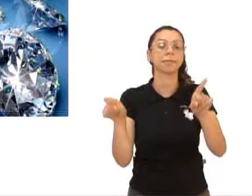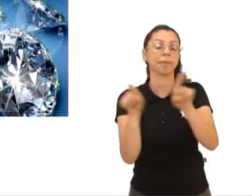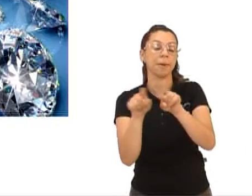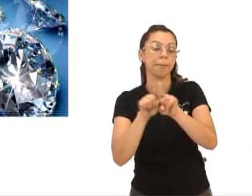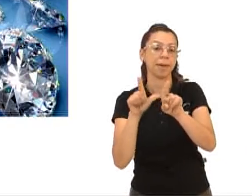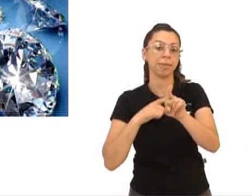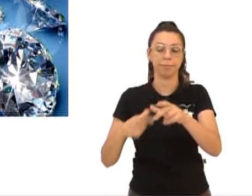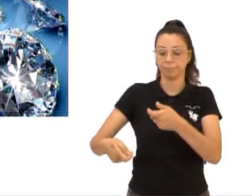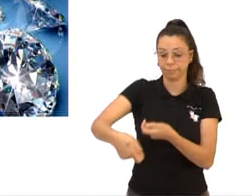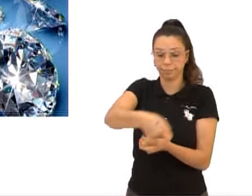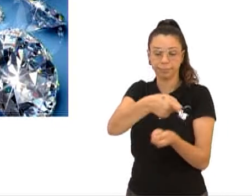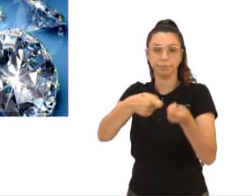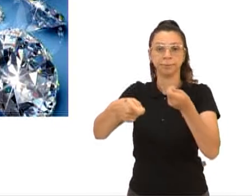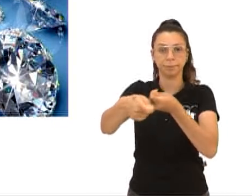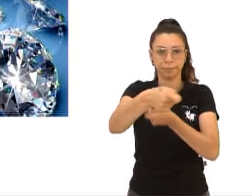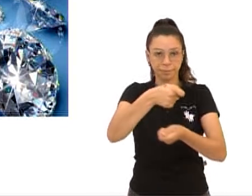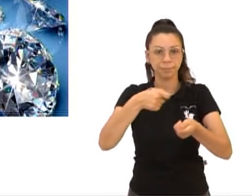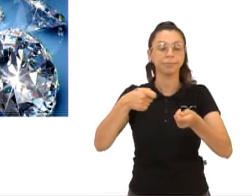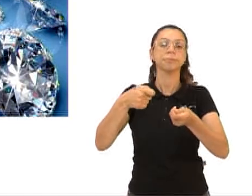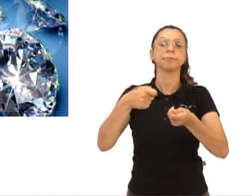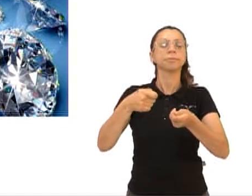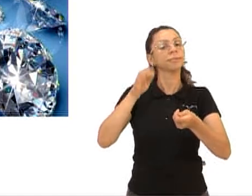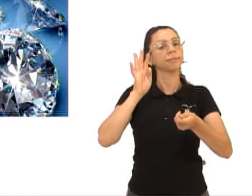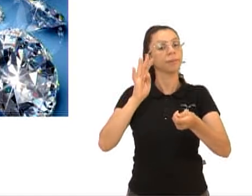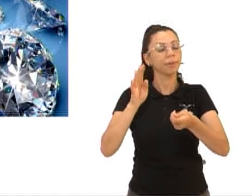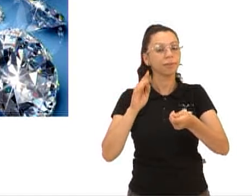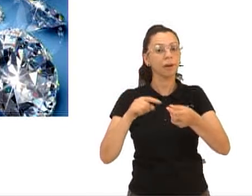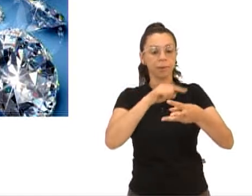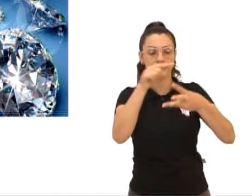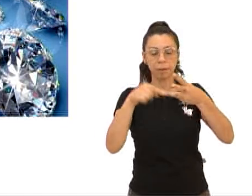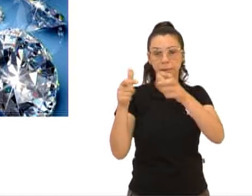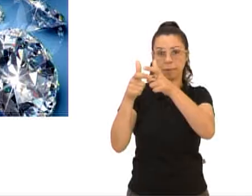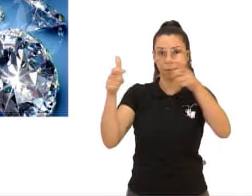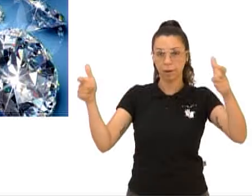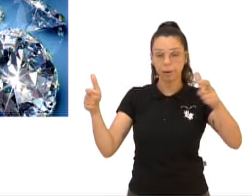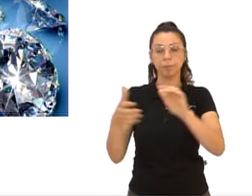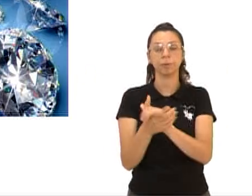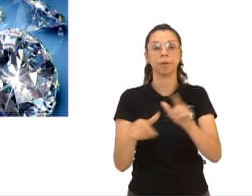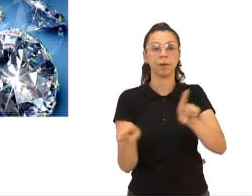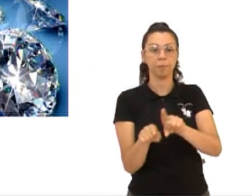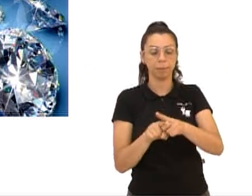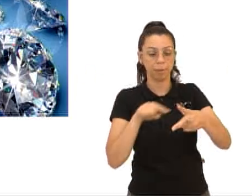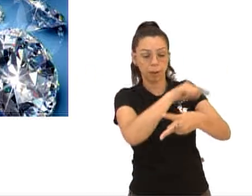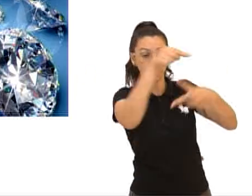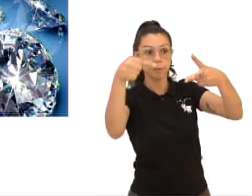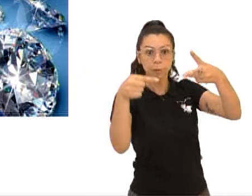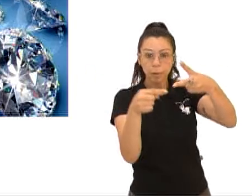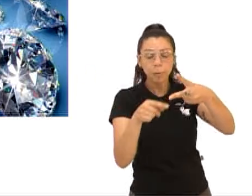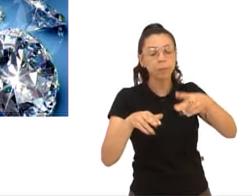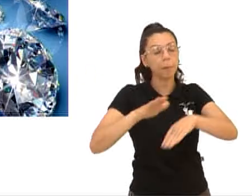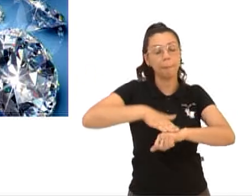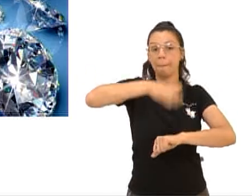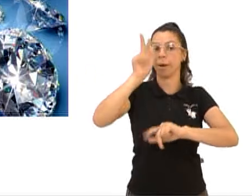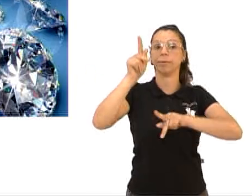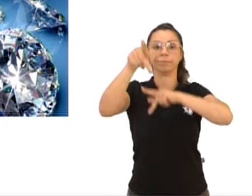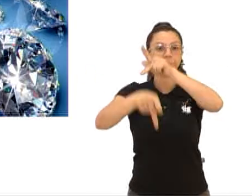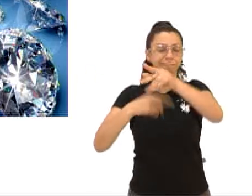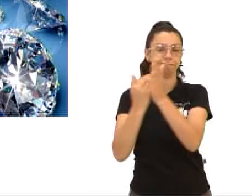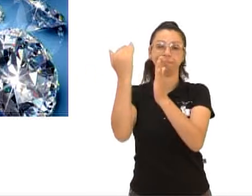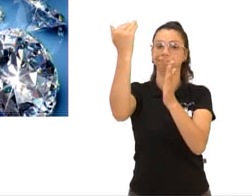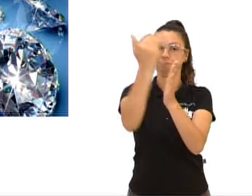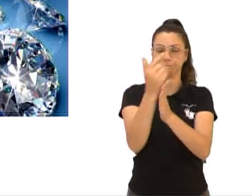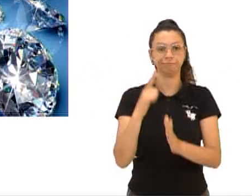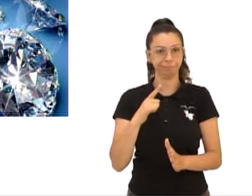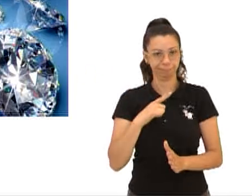questões econômicas, né? Já falamos que é o terceiro maior, é o segundo mais populoso. E a gente já sabe dessa questão